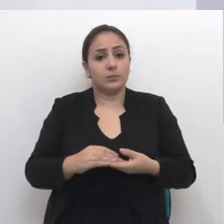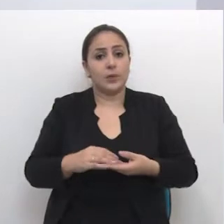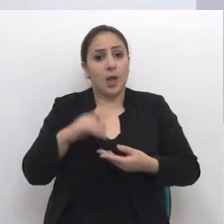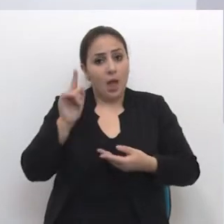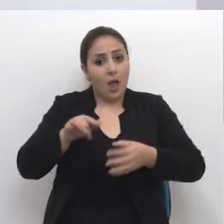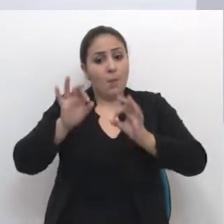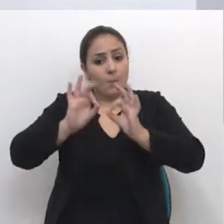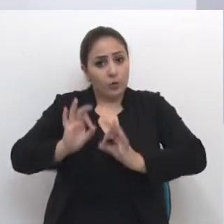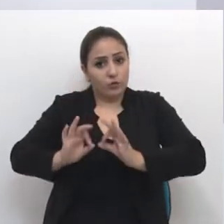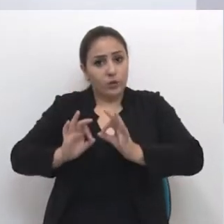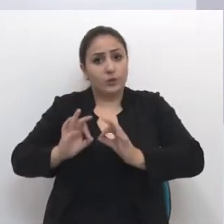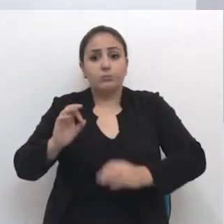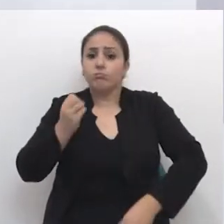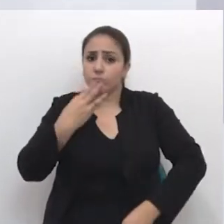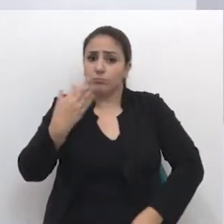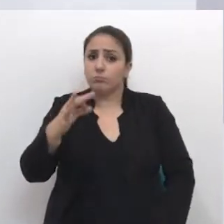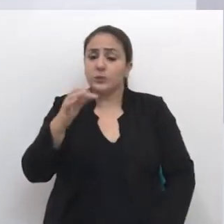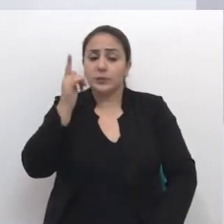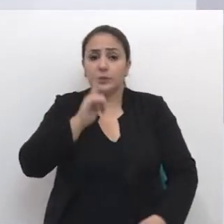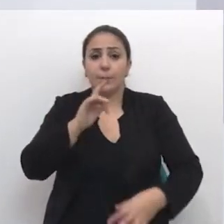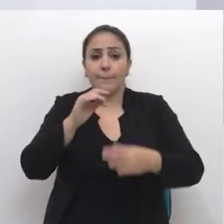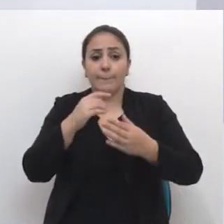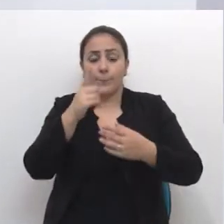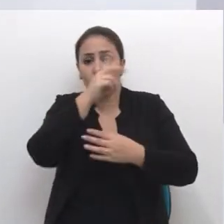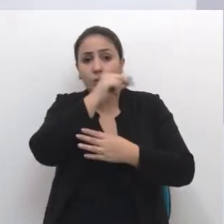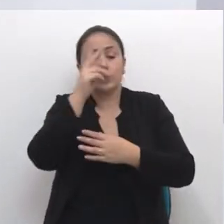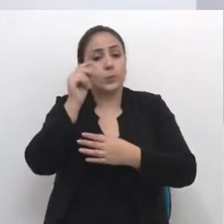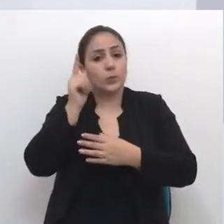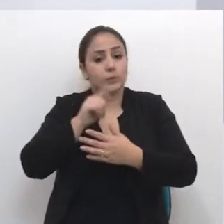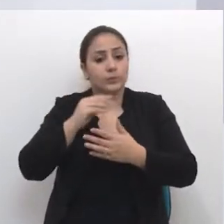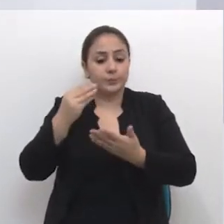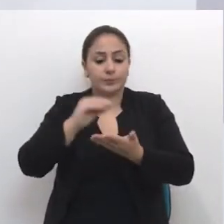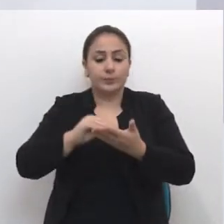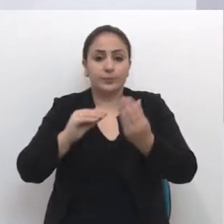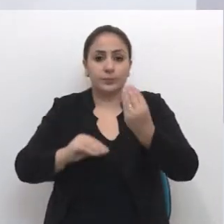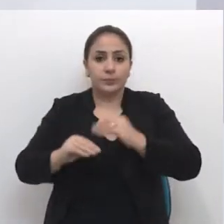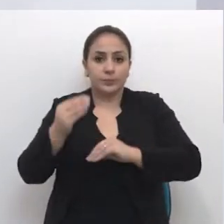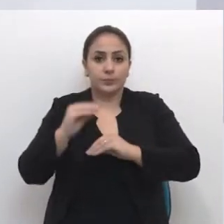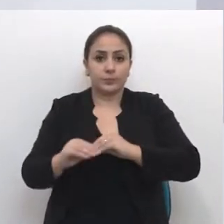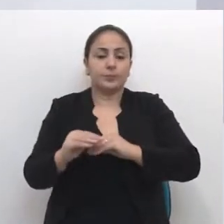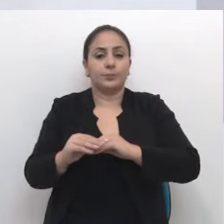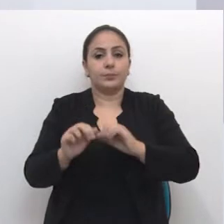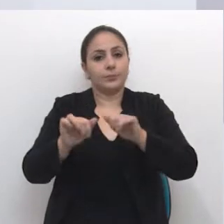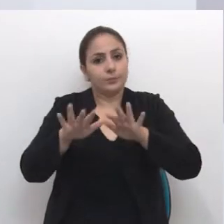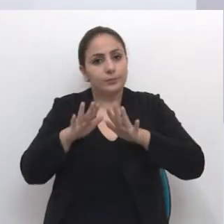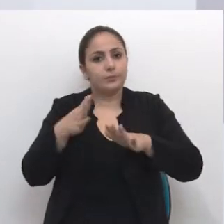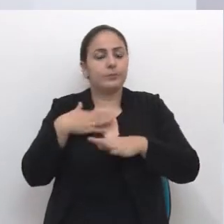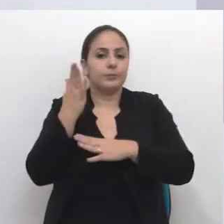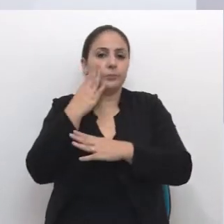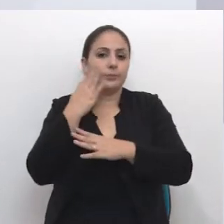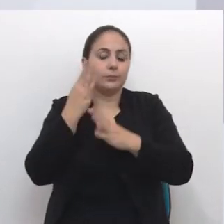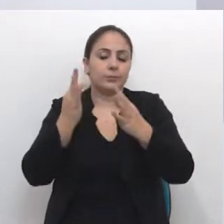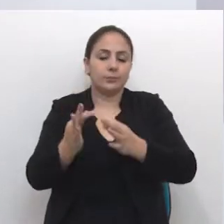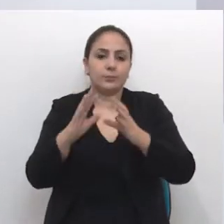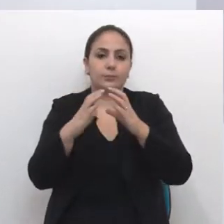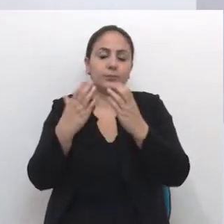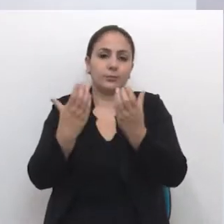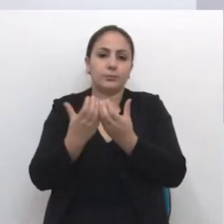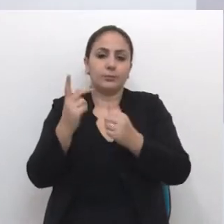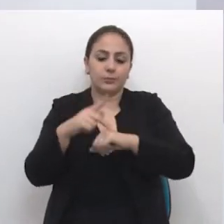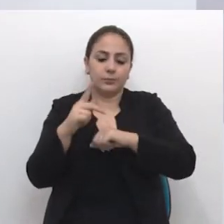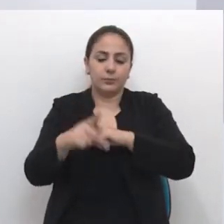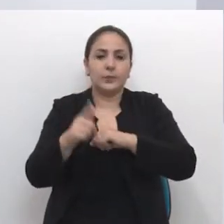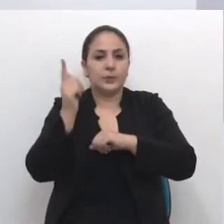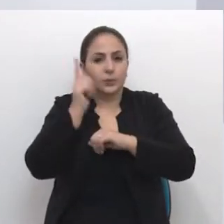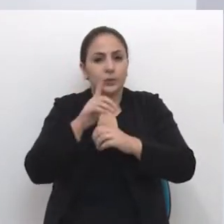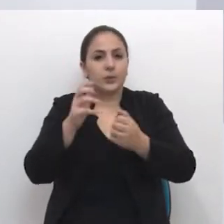um programa que já deu certo no município, está sendo implementado na Assembleia e eu tenho certeza que a comunidade de Passo Fundo